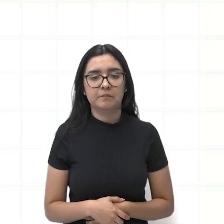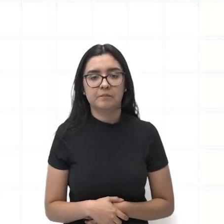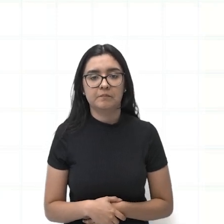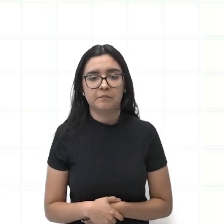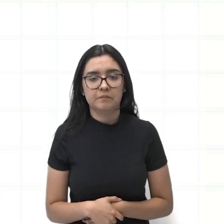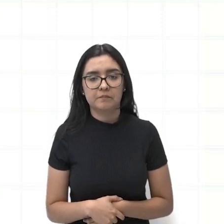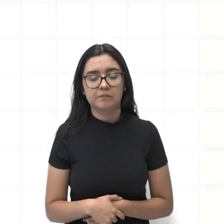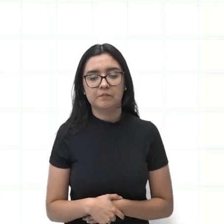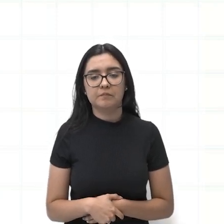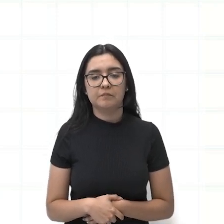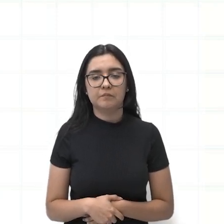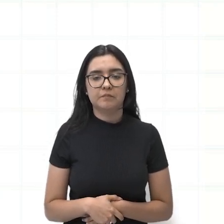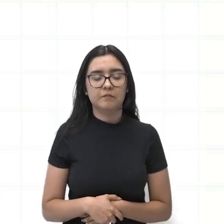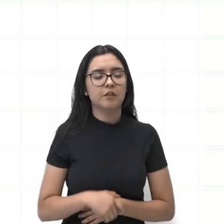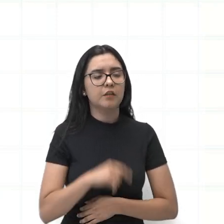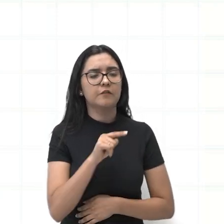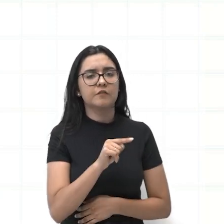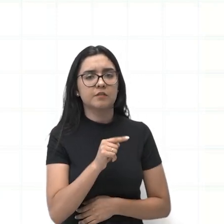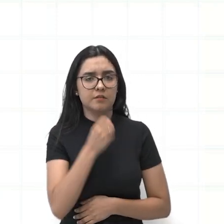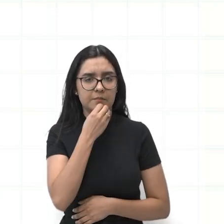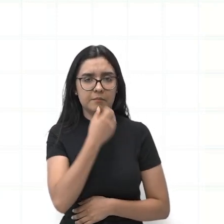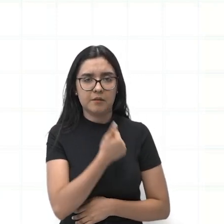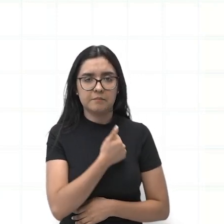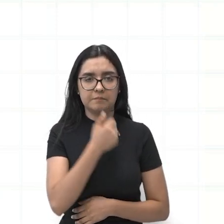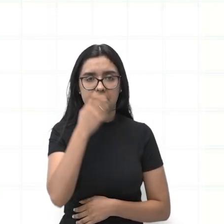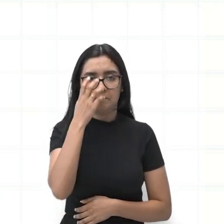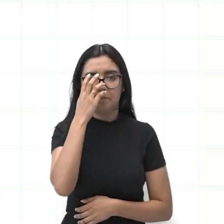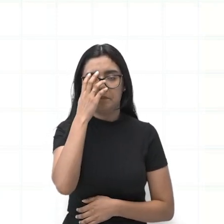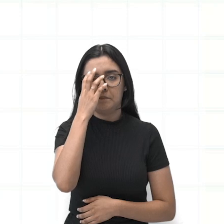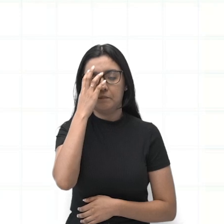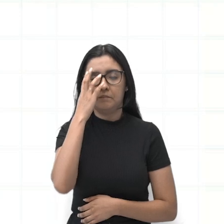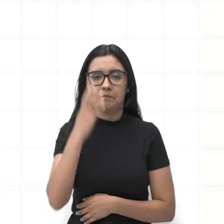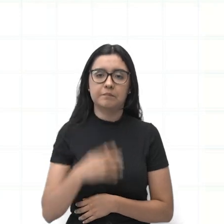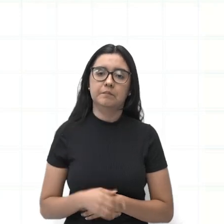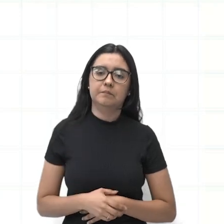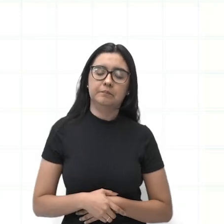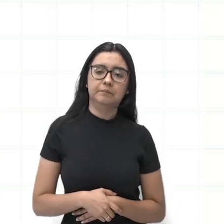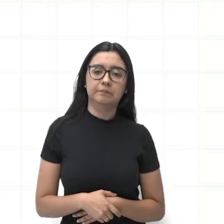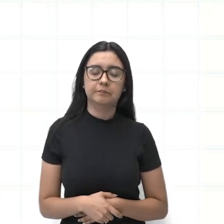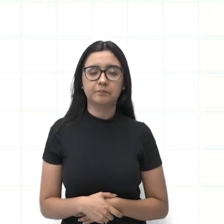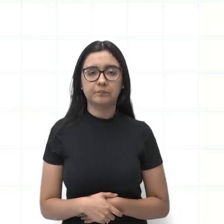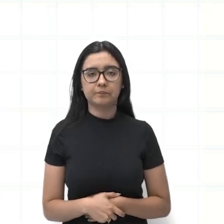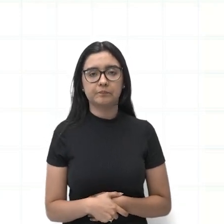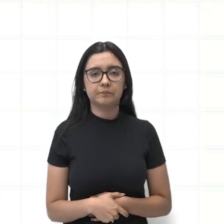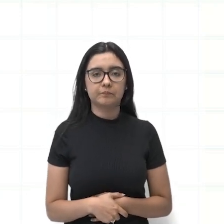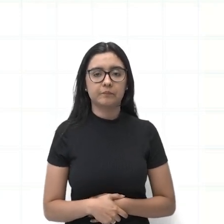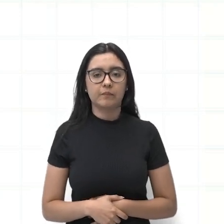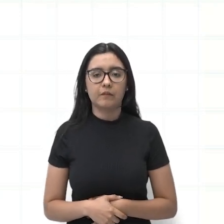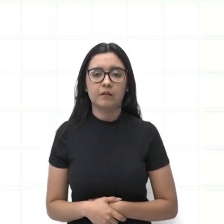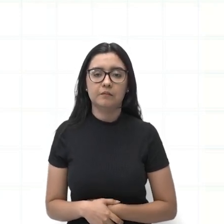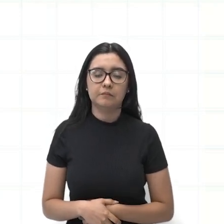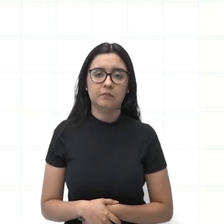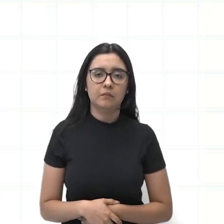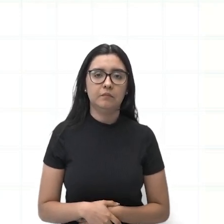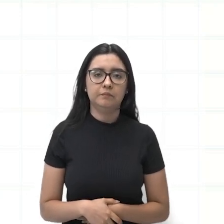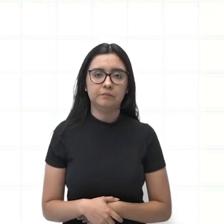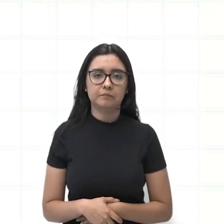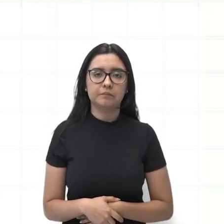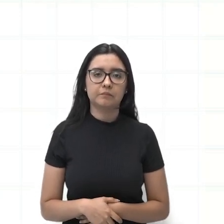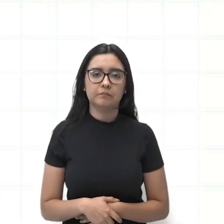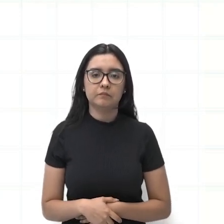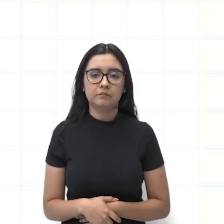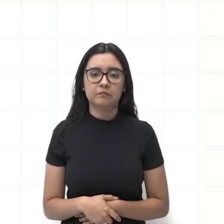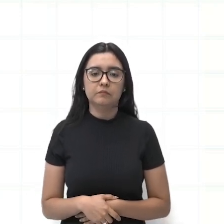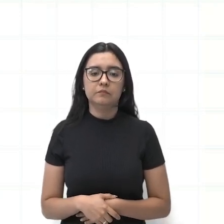How about you? How about you? E quanto a você? E quanto a você? How about you? How about you? E